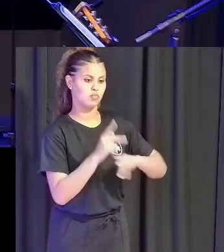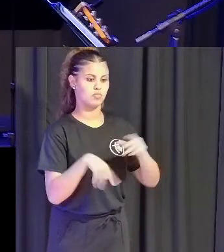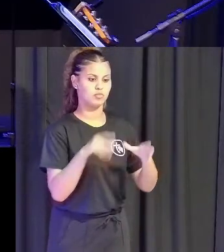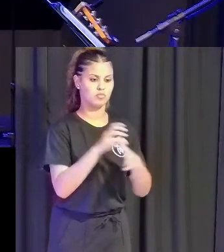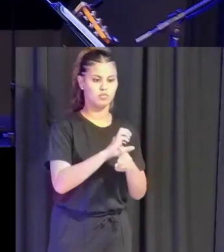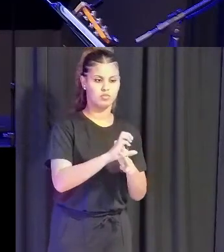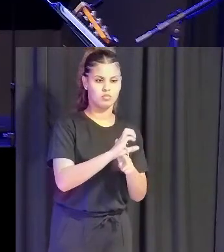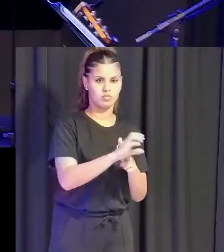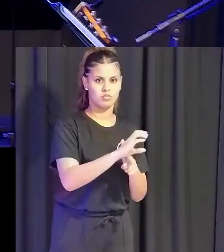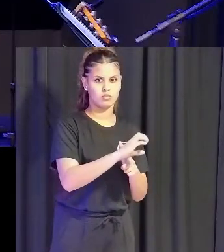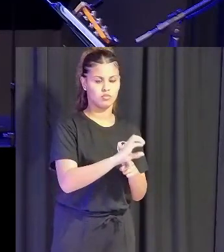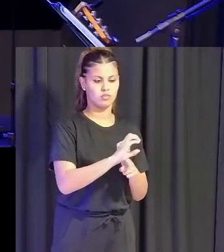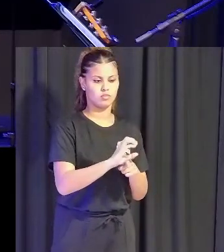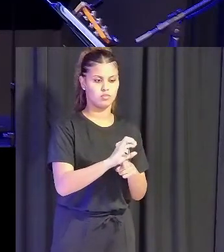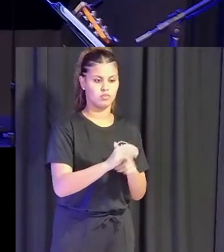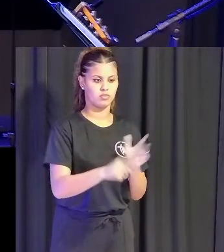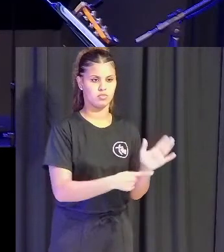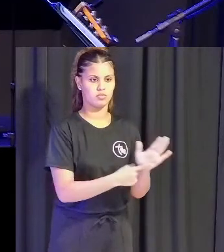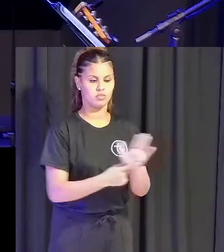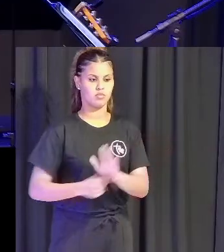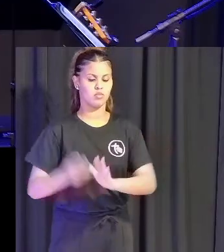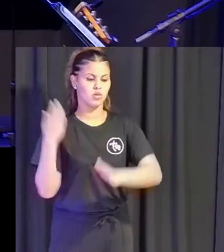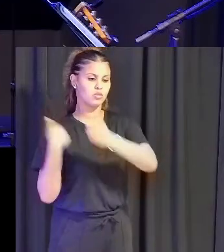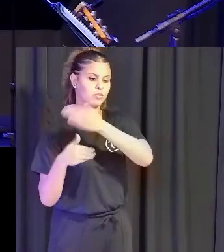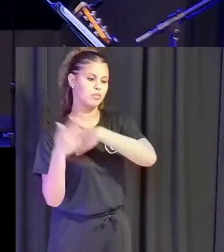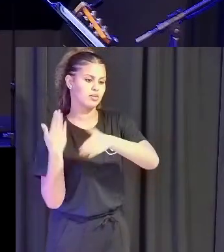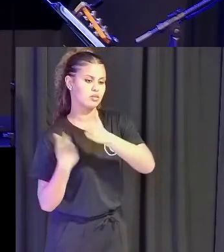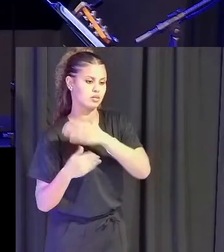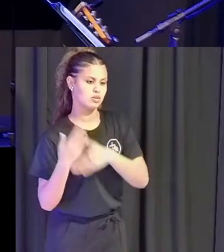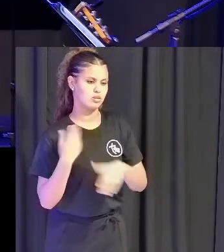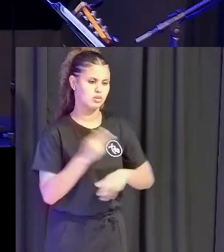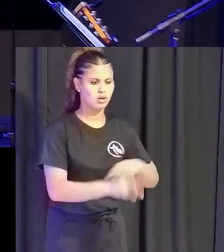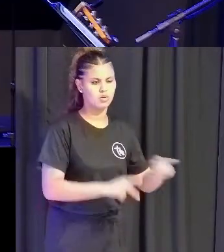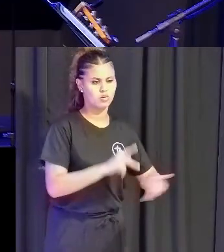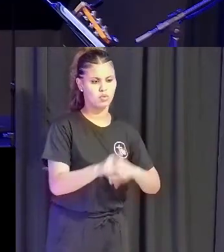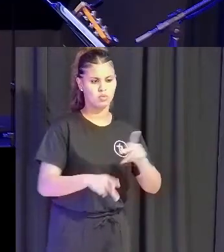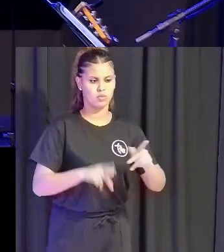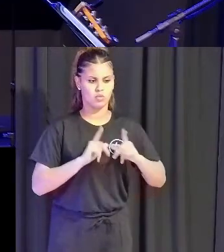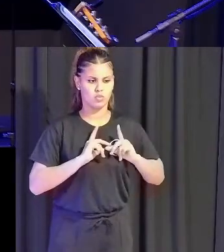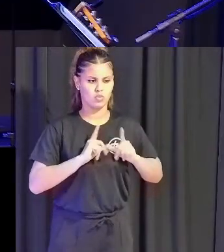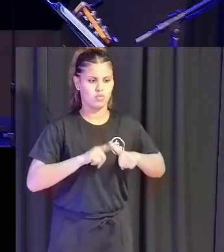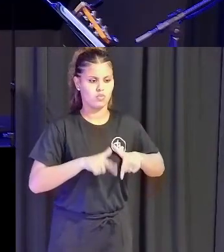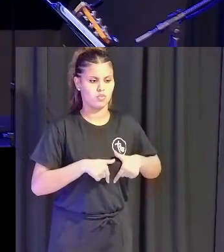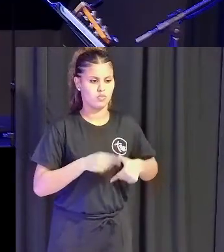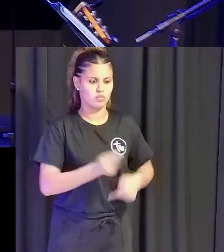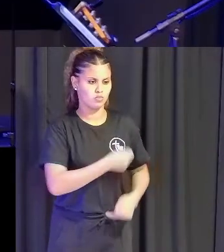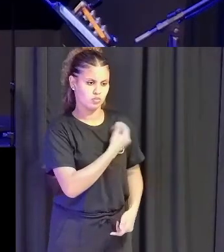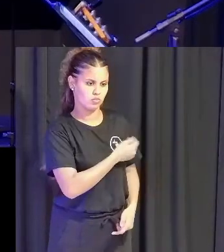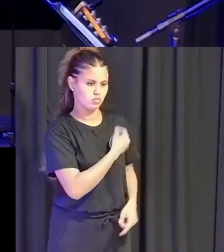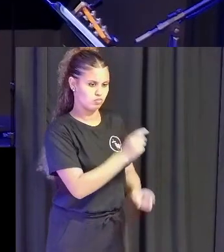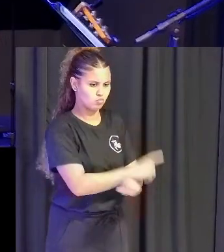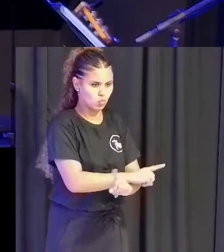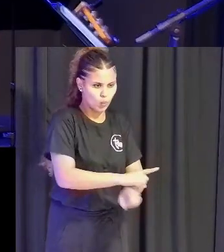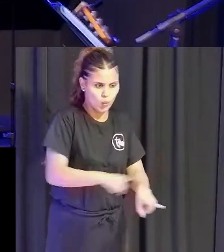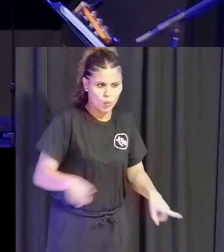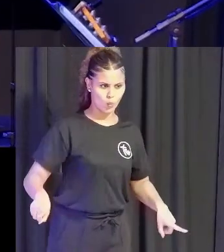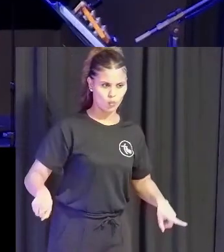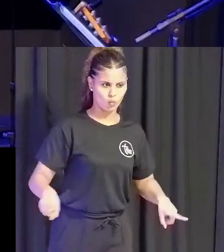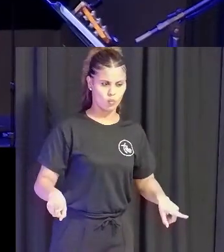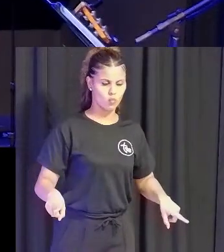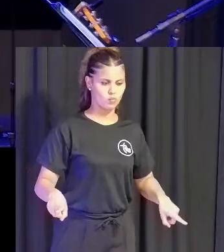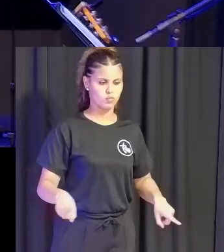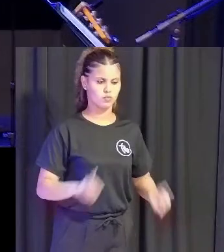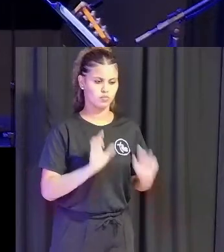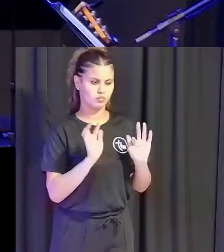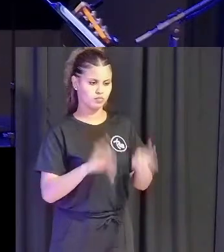passado que eles enfrentaram no deserto, e depois ele vai terminar essa passagem dando uns conselhos